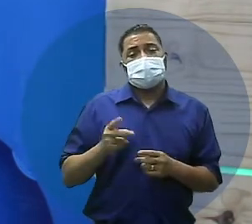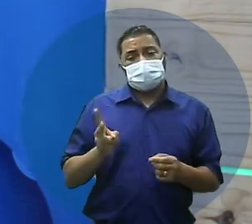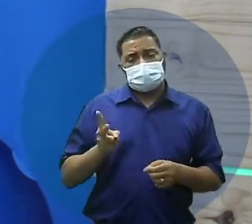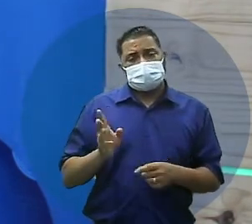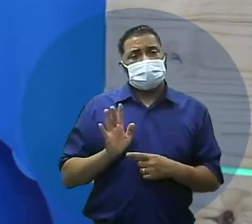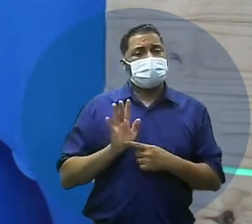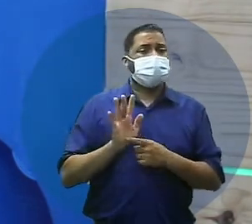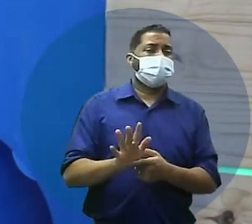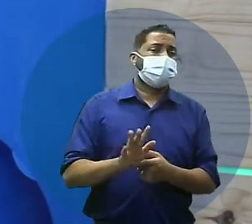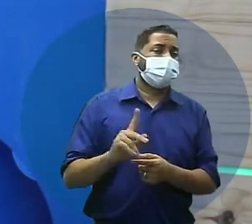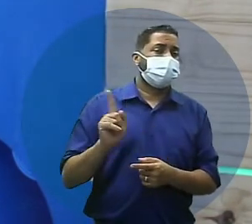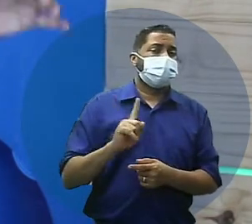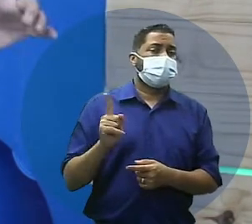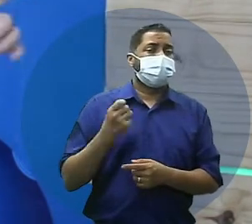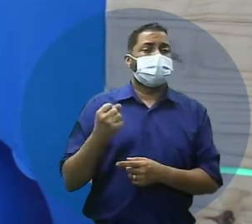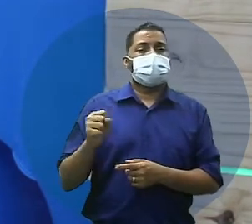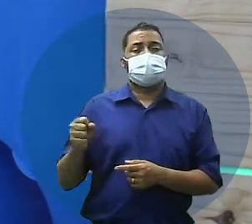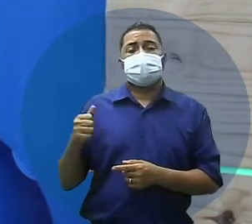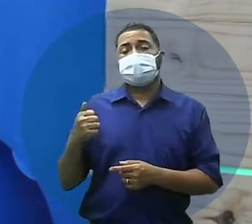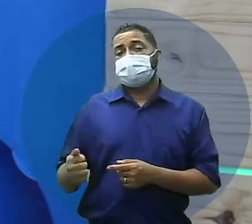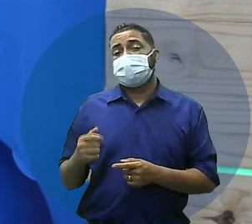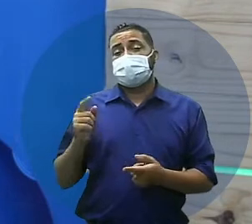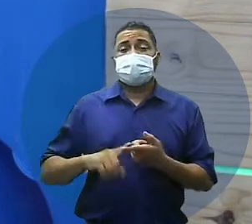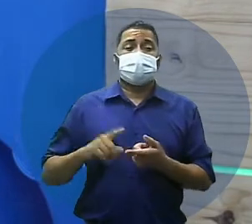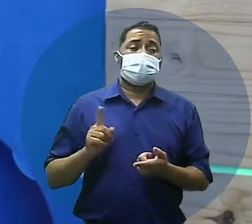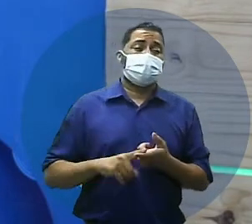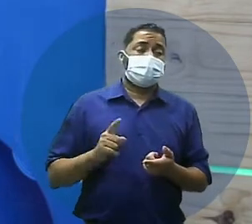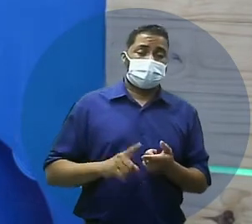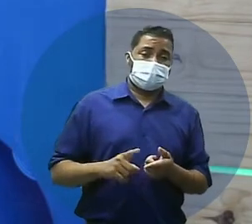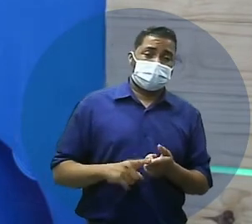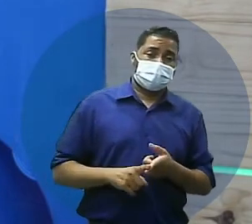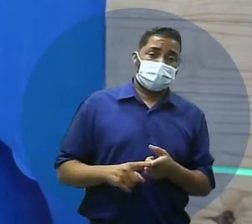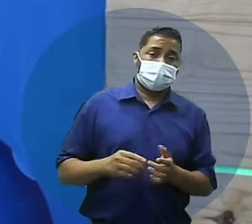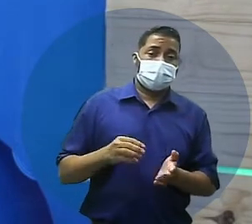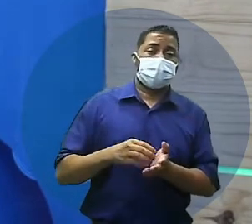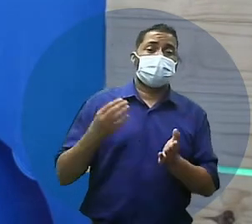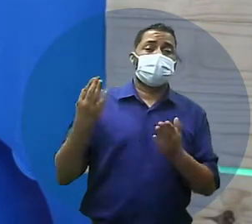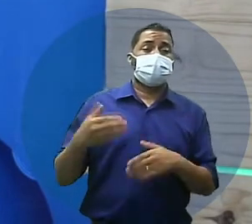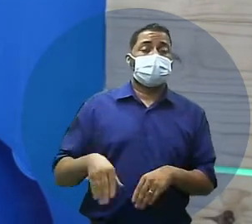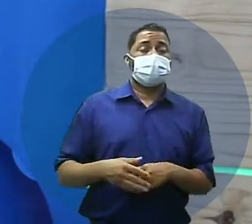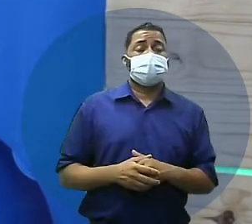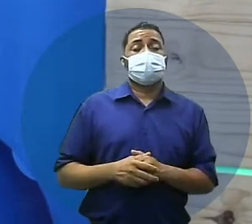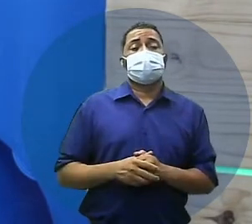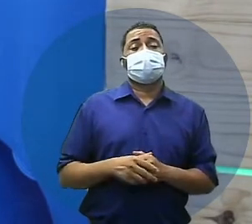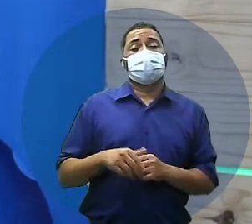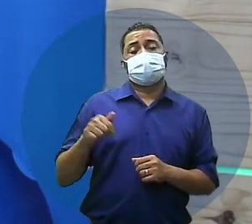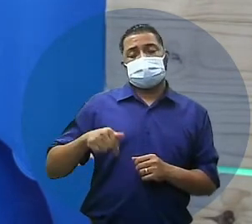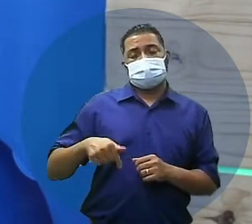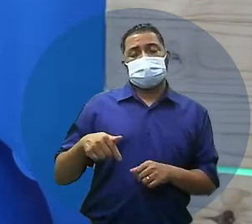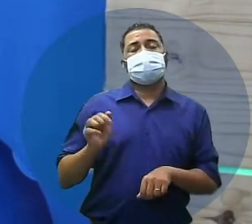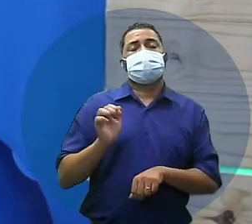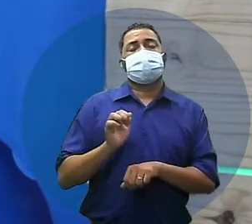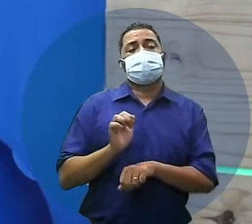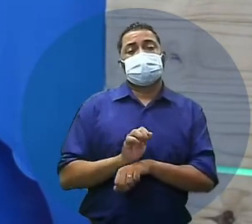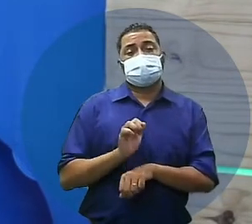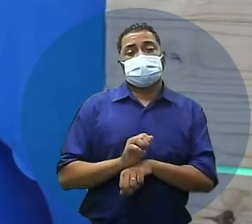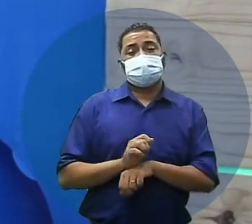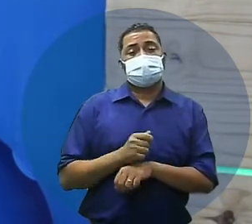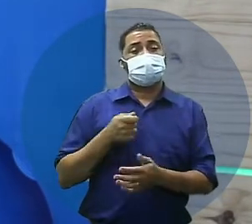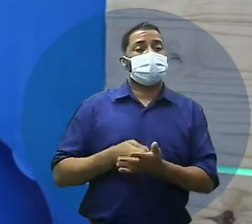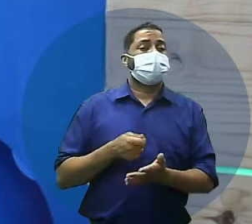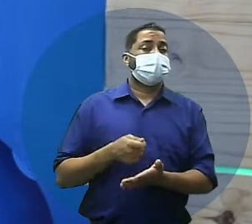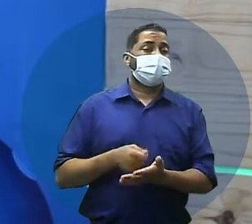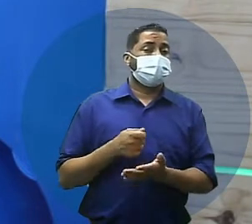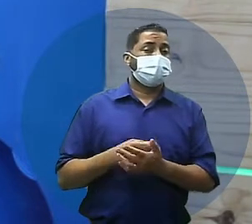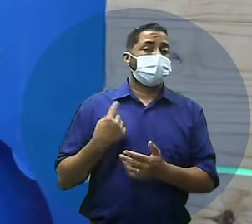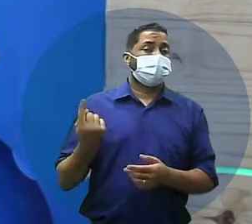não só no nosso SSA, mas também em concursos aqui do nosso estado que cobram a